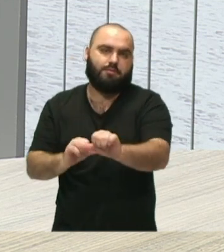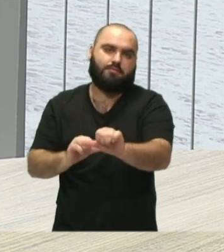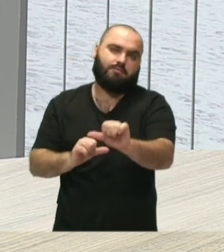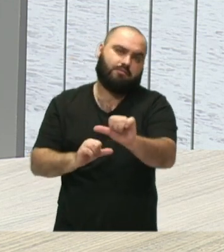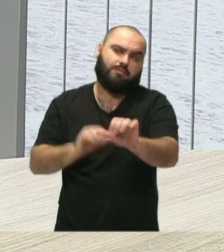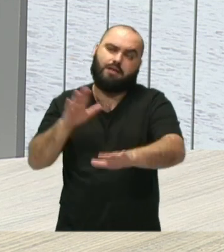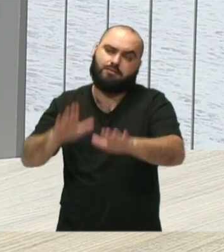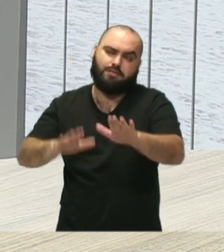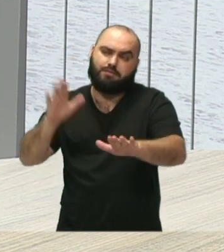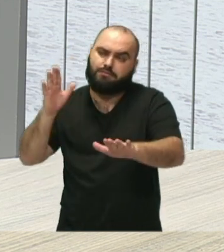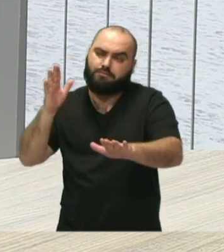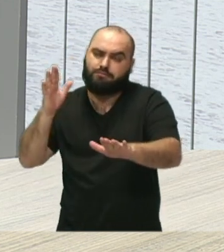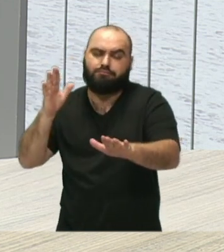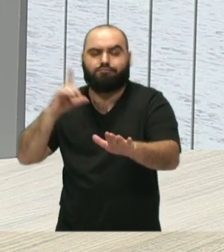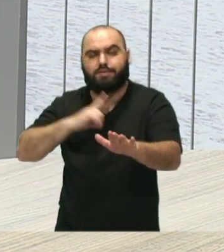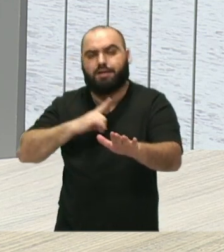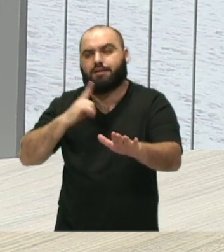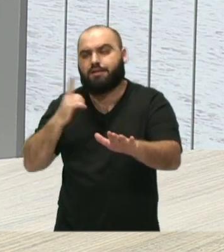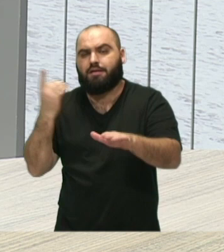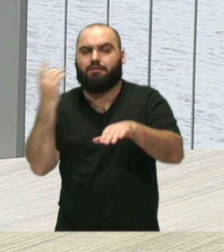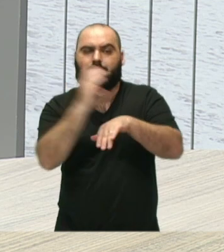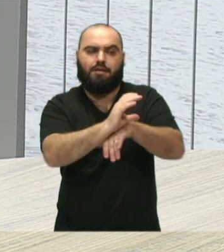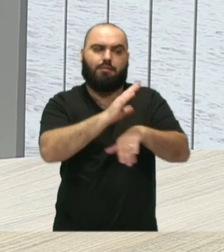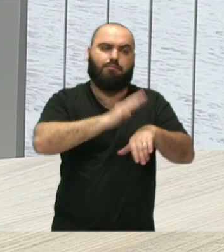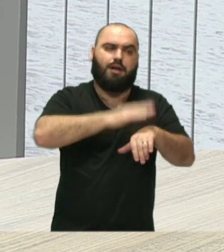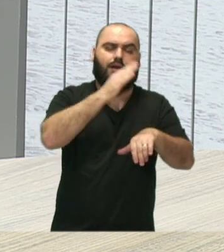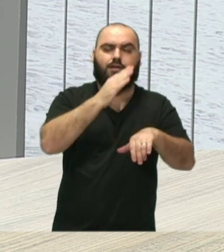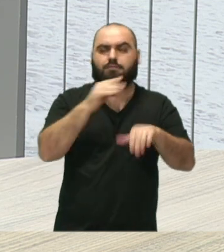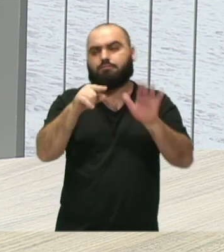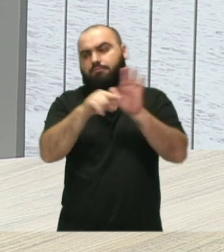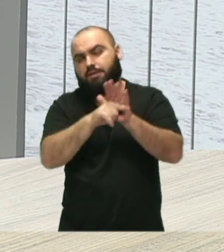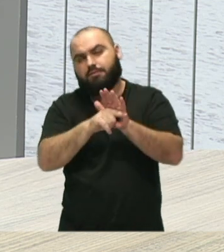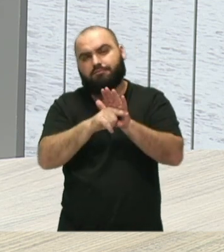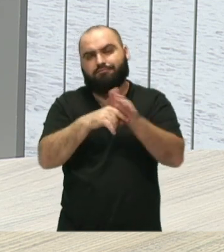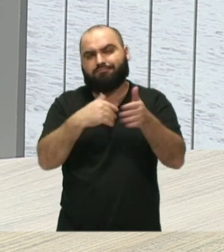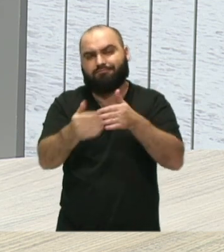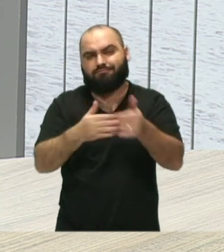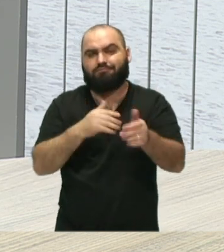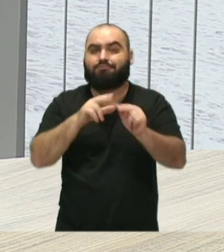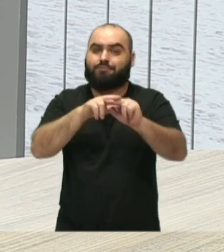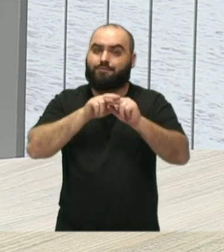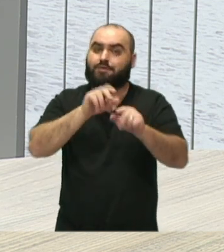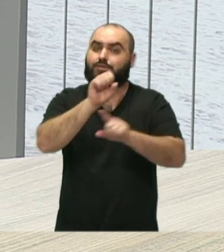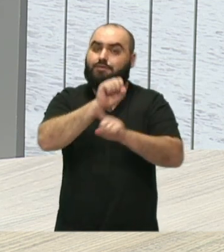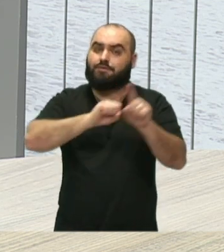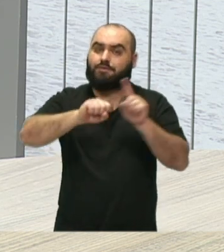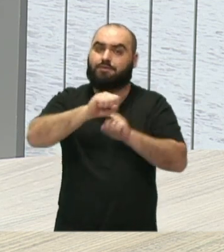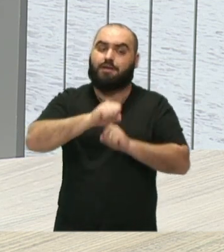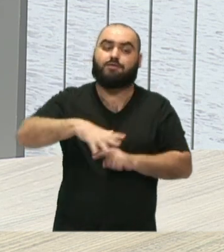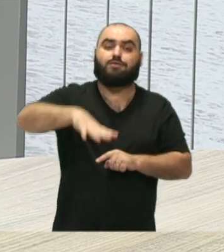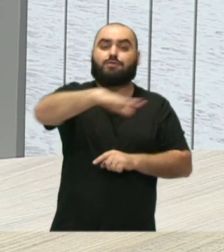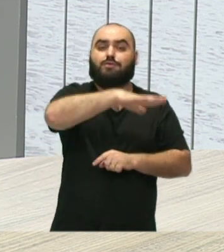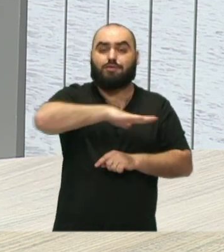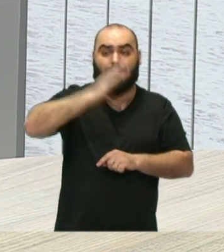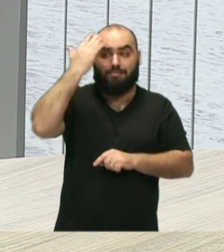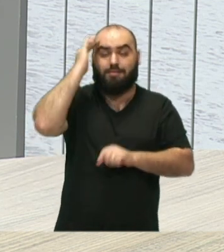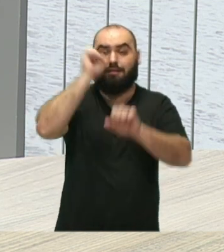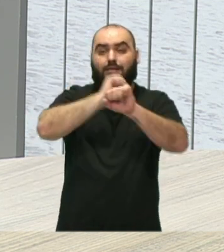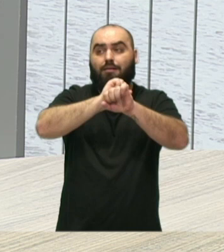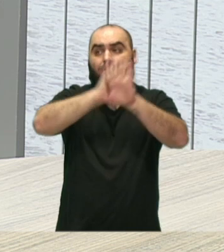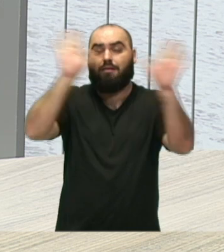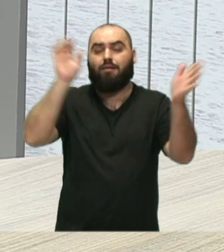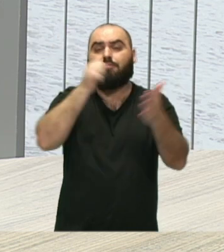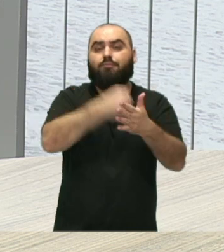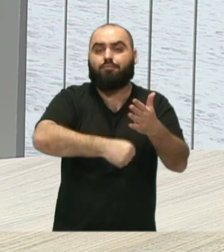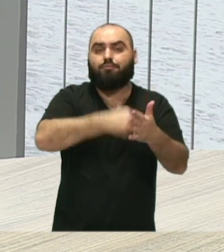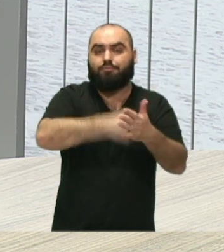ou outro investir mais ou menos em determinada área. Por isso que eu digo, a questão da sociedade como um todo compreender e cobrar isso. A gente só vai conseguir